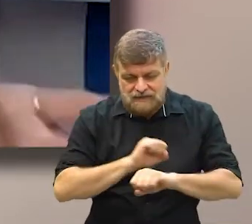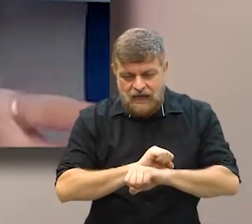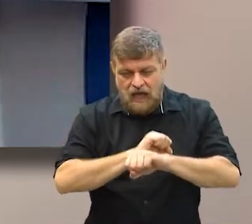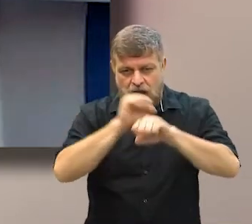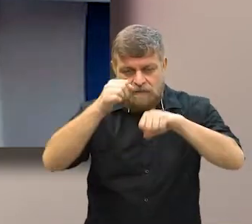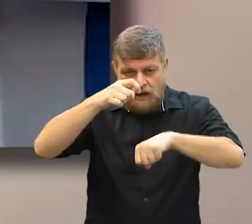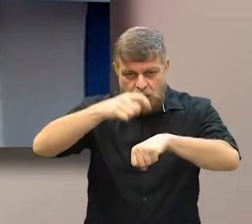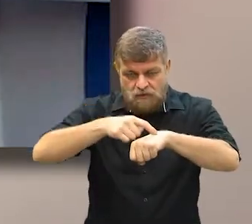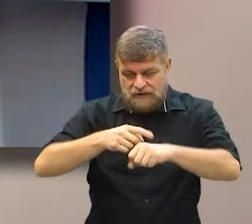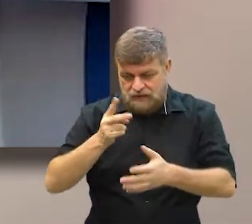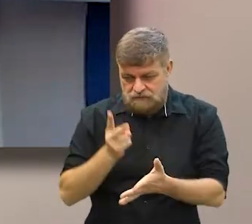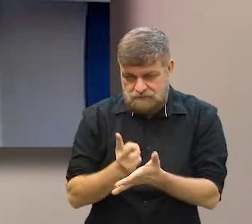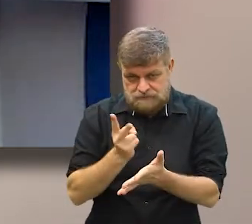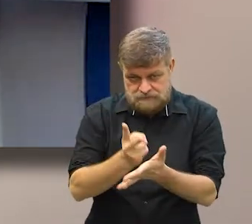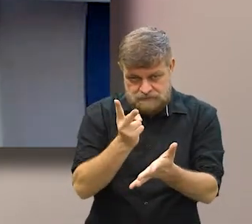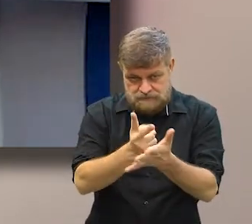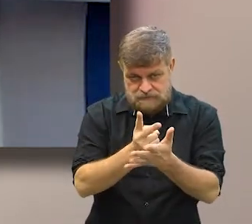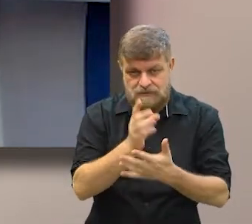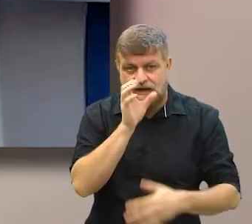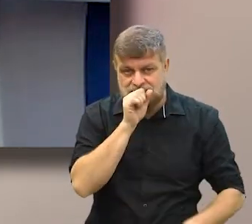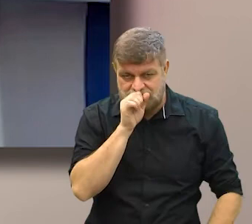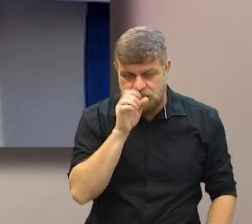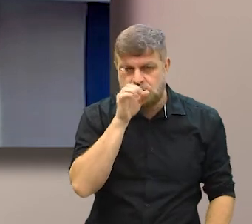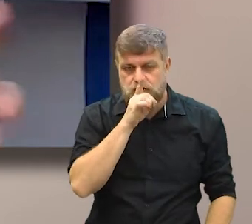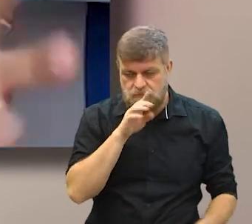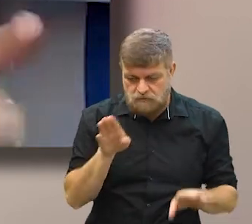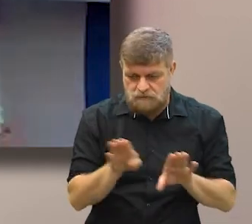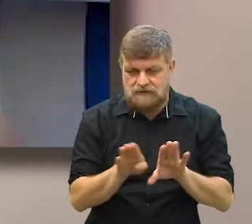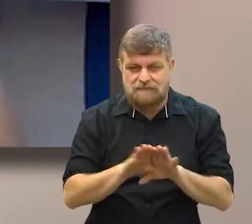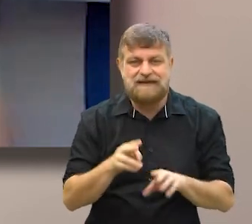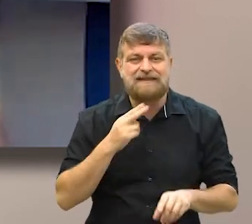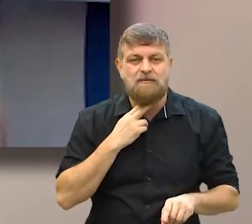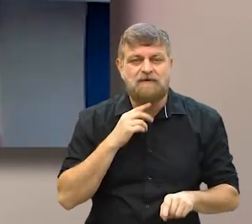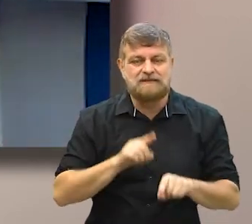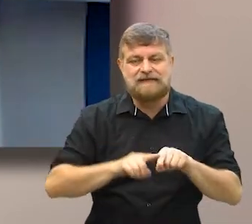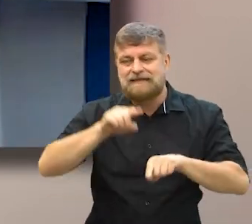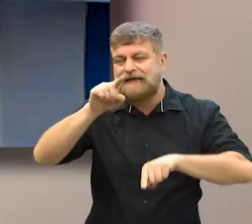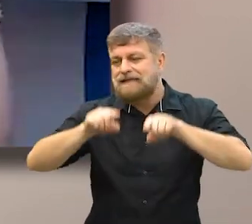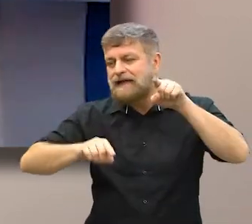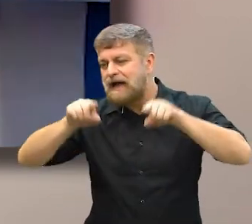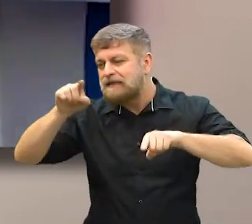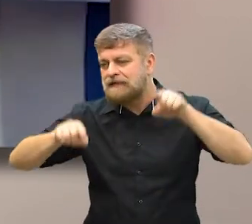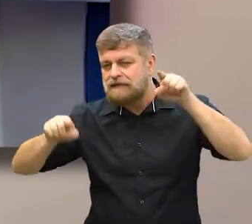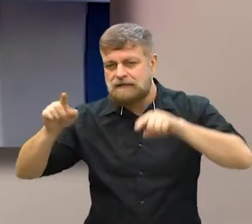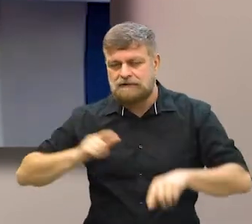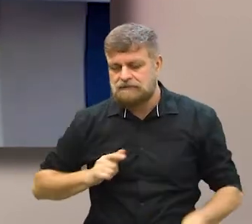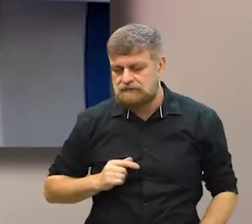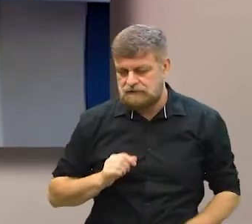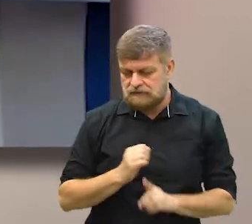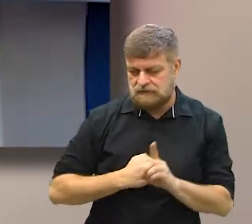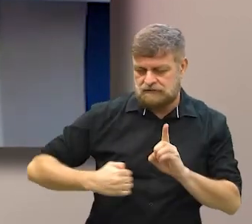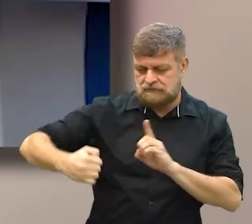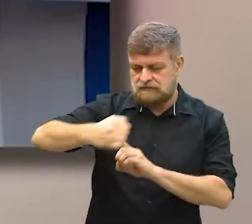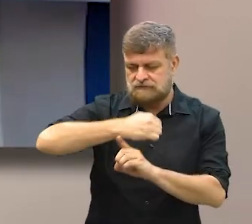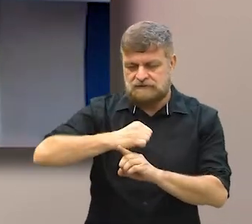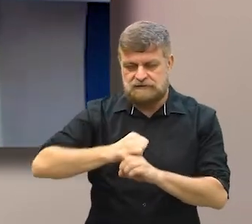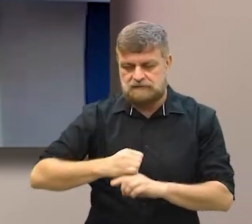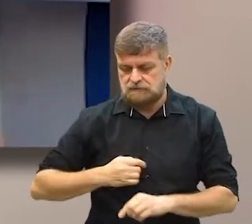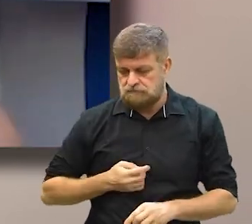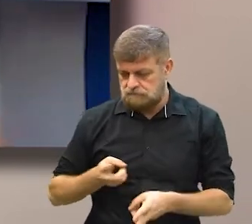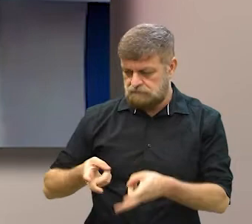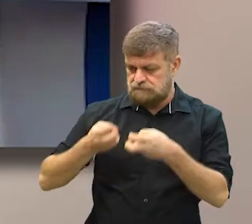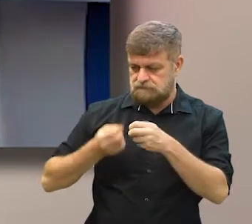acordar sempre no mesmo horário, inclusive nos finais de semana, para não ter aquele efeito do jet lag social, que a gente